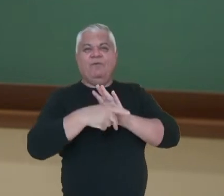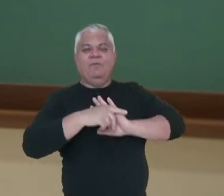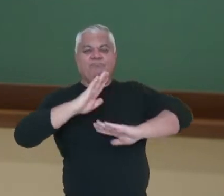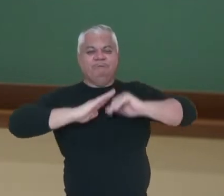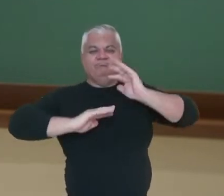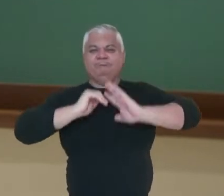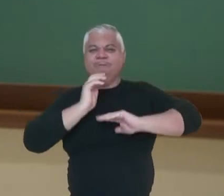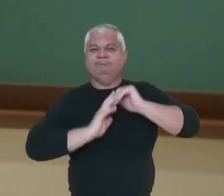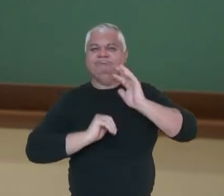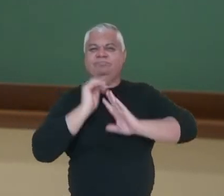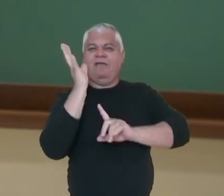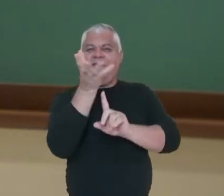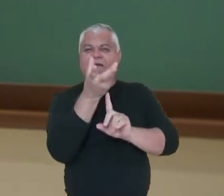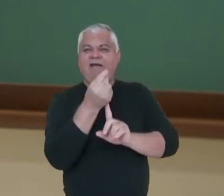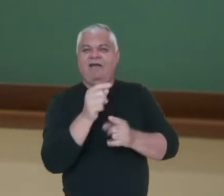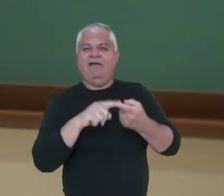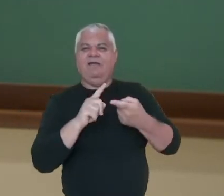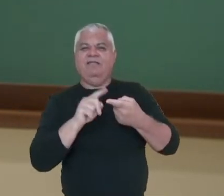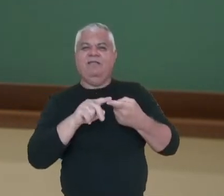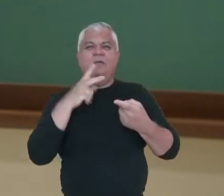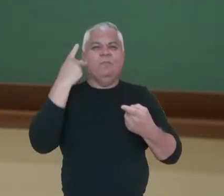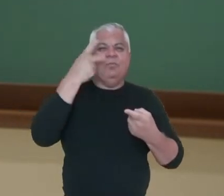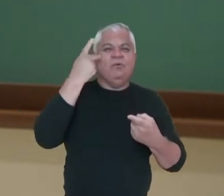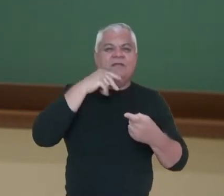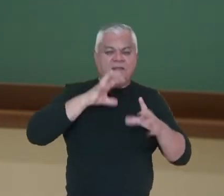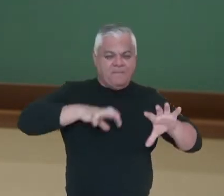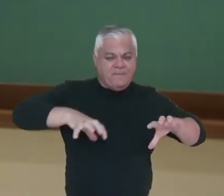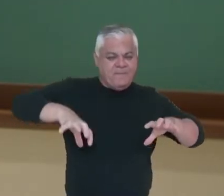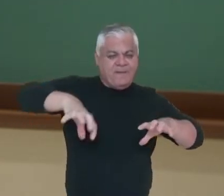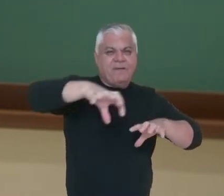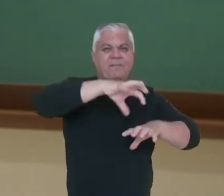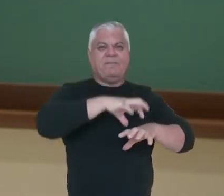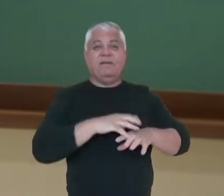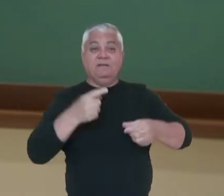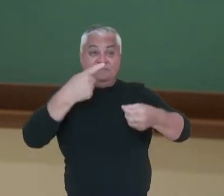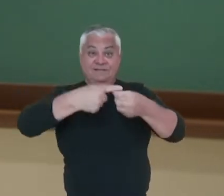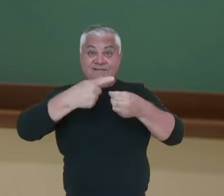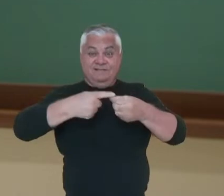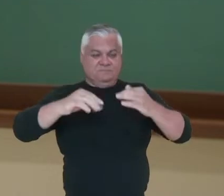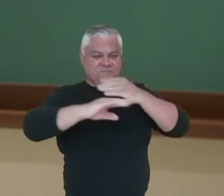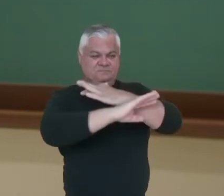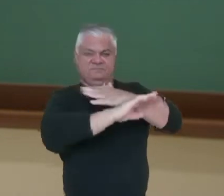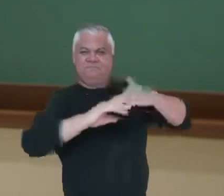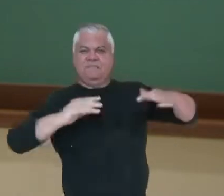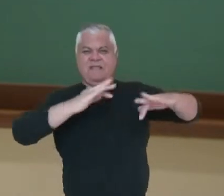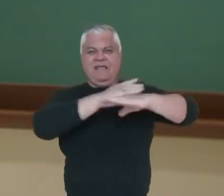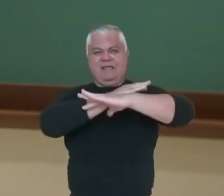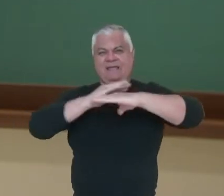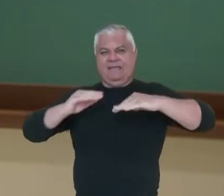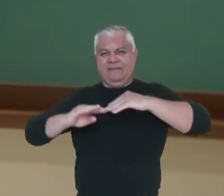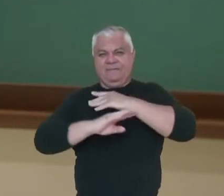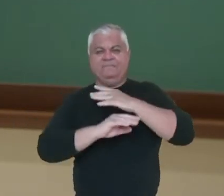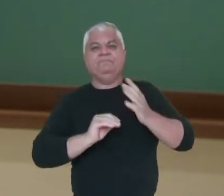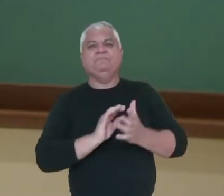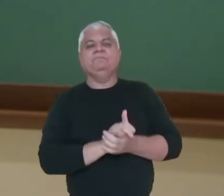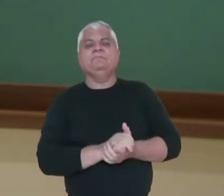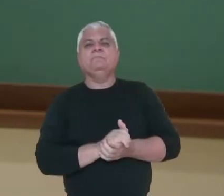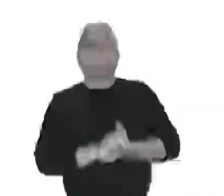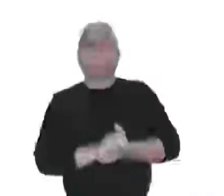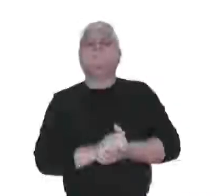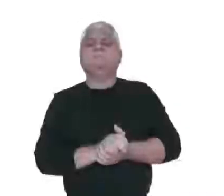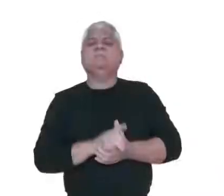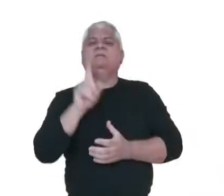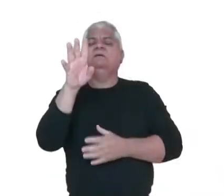informação, de muita política, muita transformação. E isso vai fazer com que essas cidades se tornem muito movimentadas. E a gente vê que